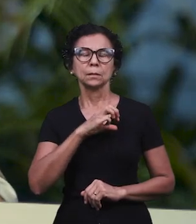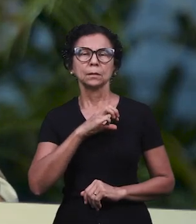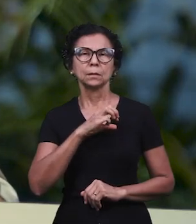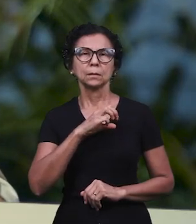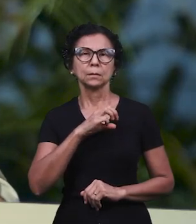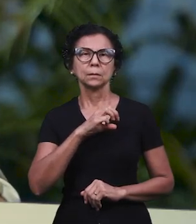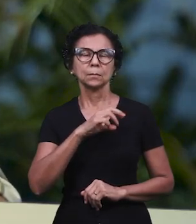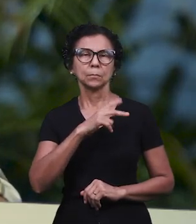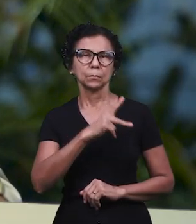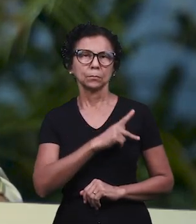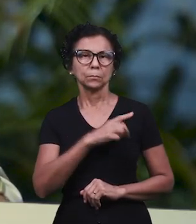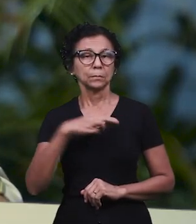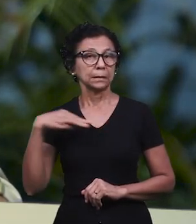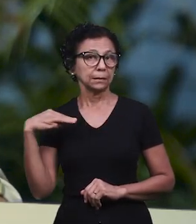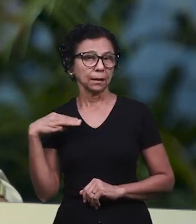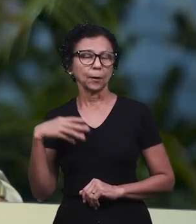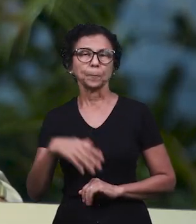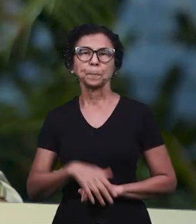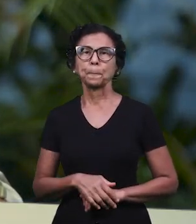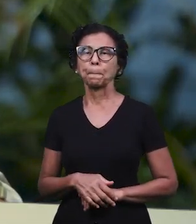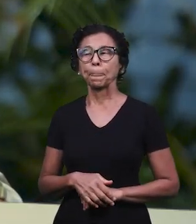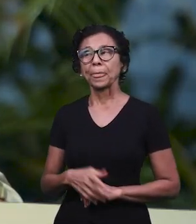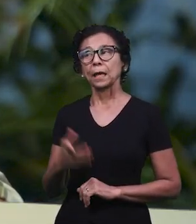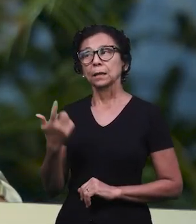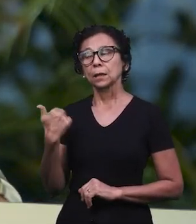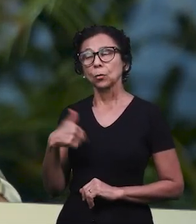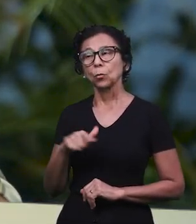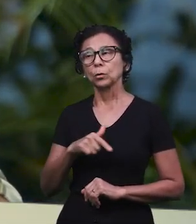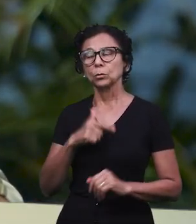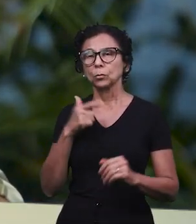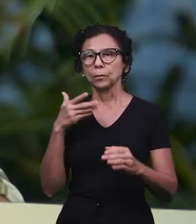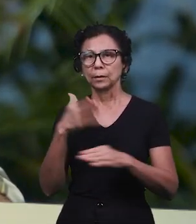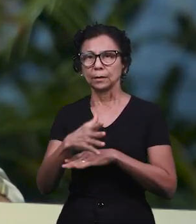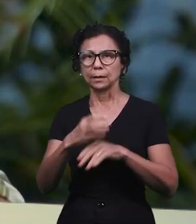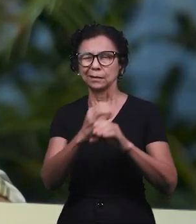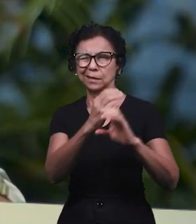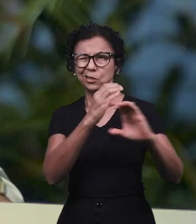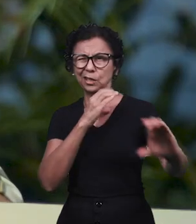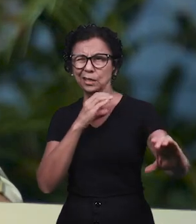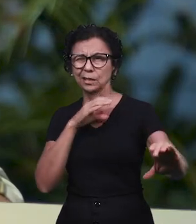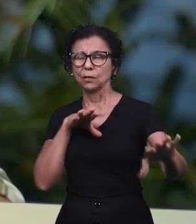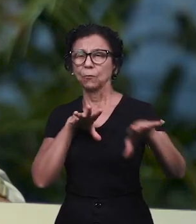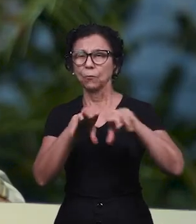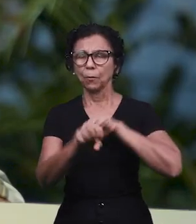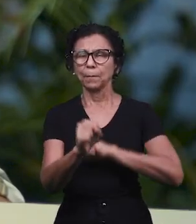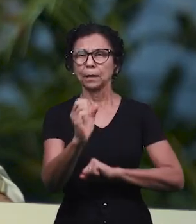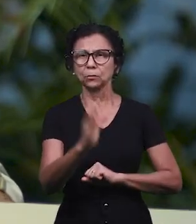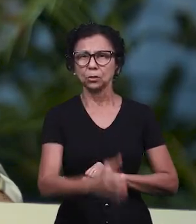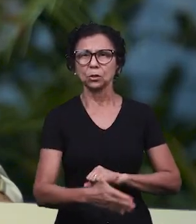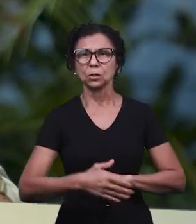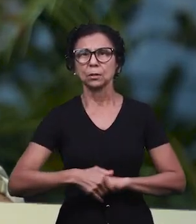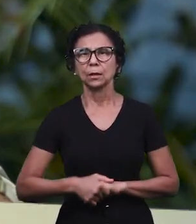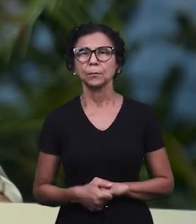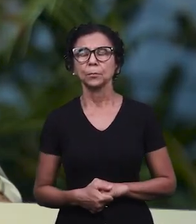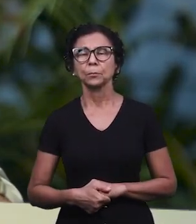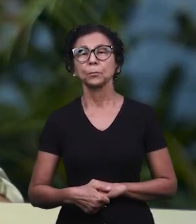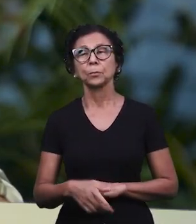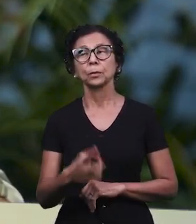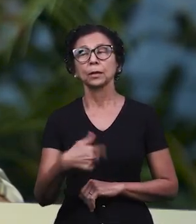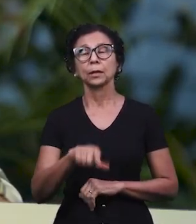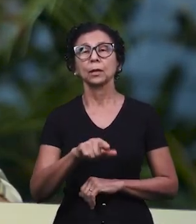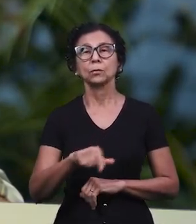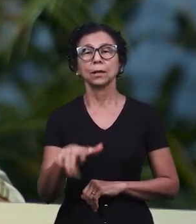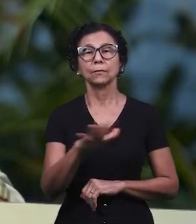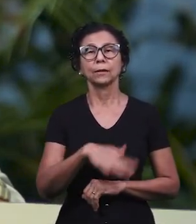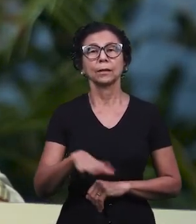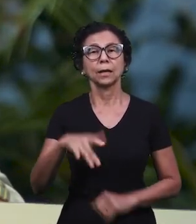formado, Wallace. Então isso aí para mim foi uma grande vantagem, porque eu era oficial do Exército, eu acompanhei a promoção